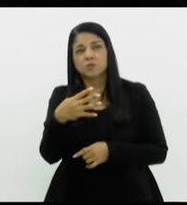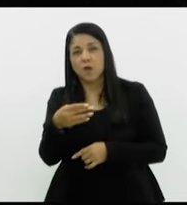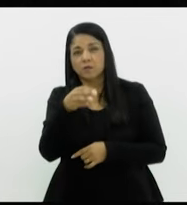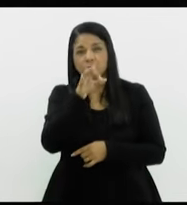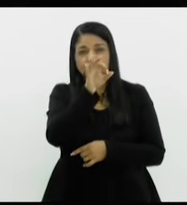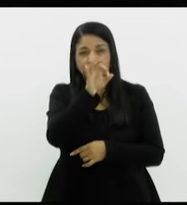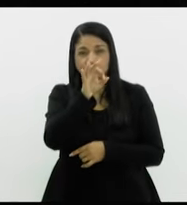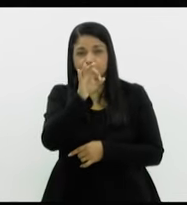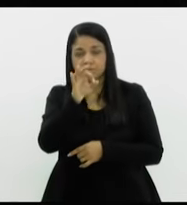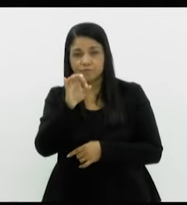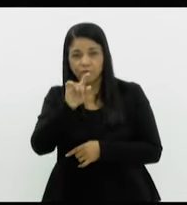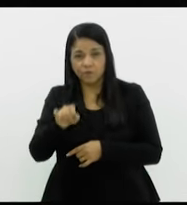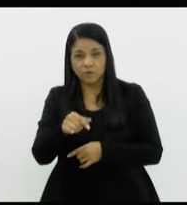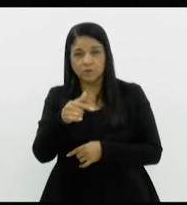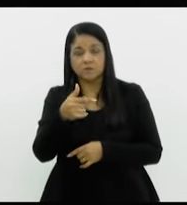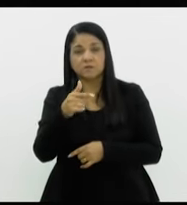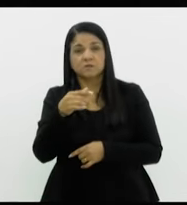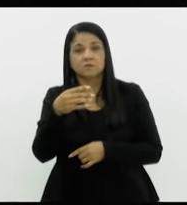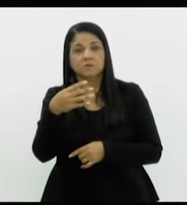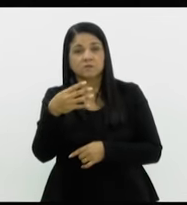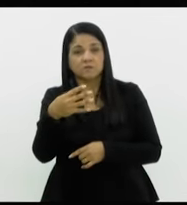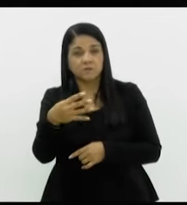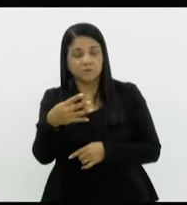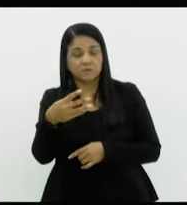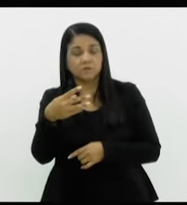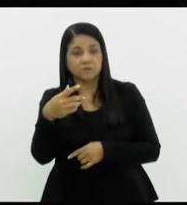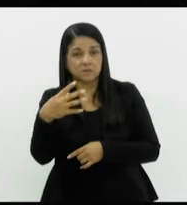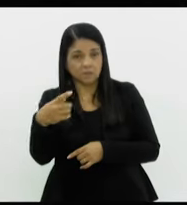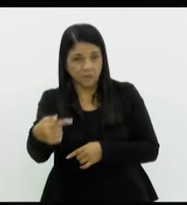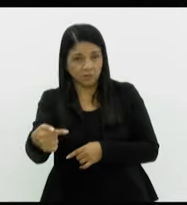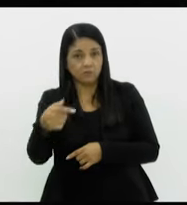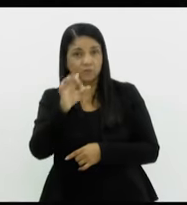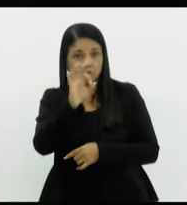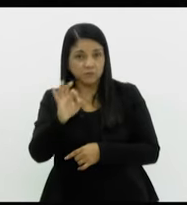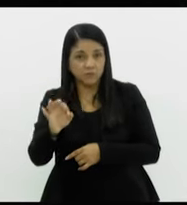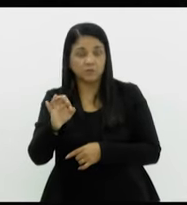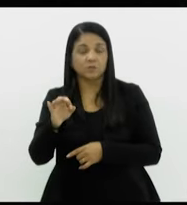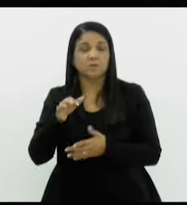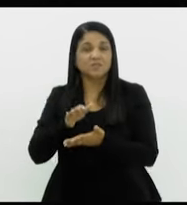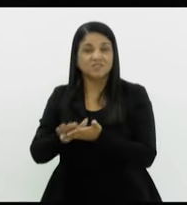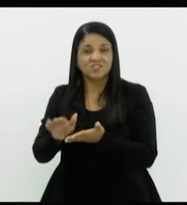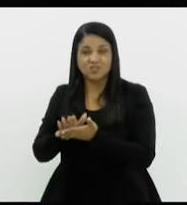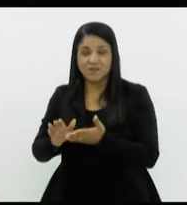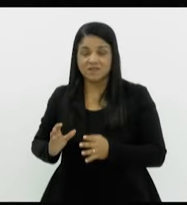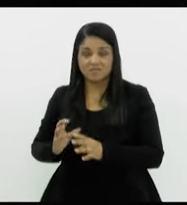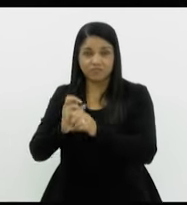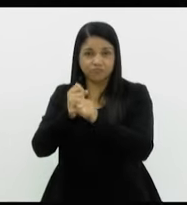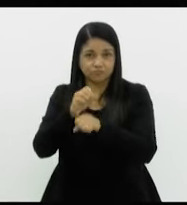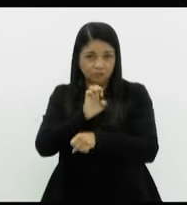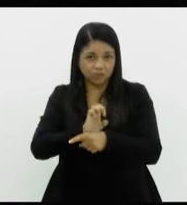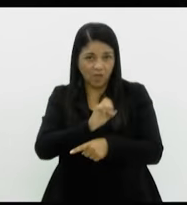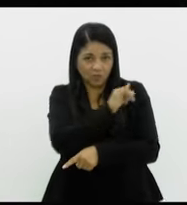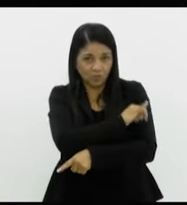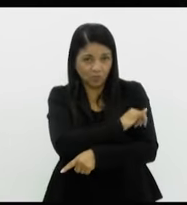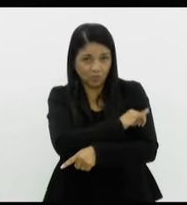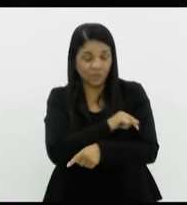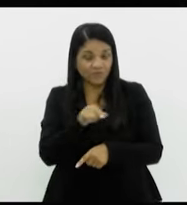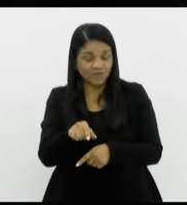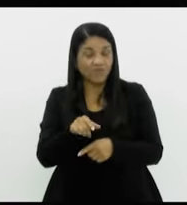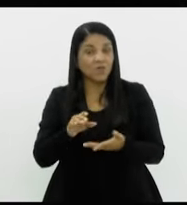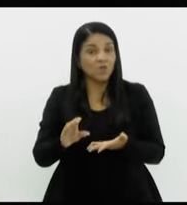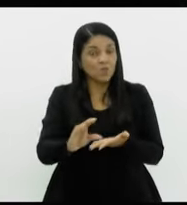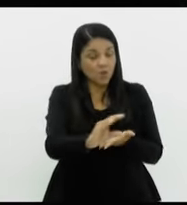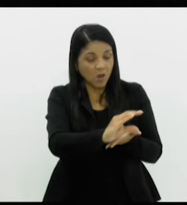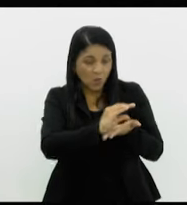24,57%, especialmente da receita líquida do Estado do Rio de Janeiro. E importa dizer que é este recurso